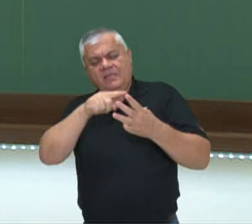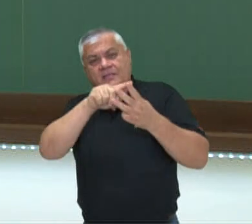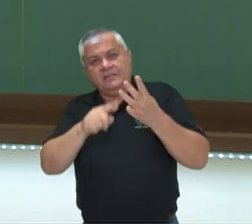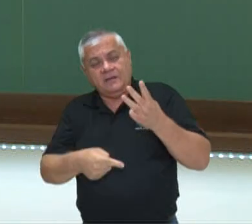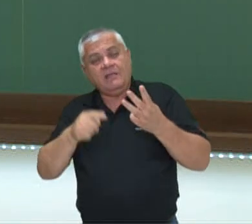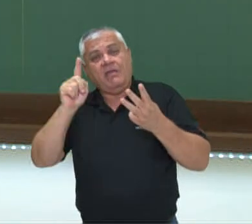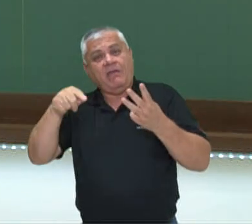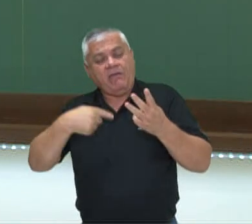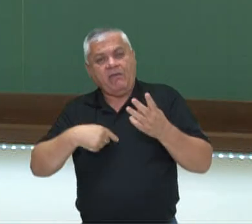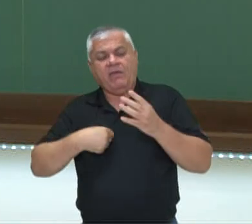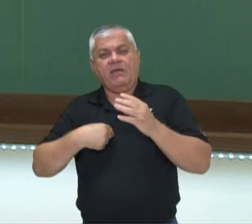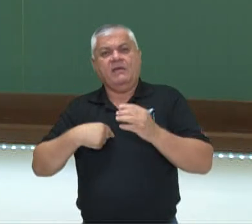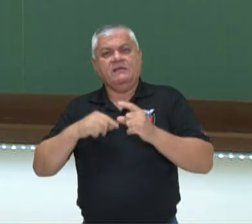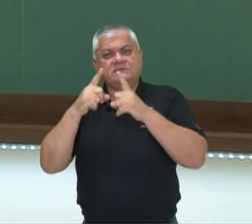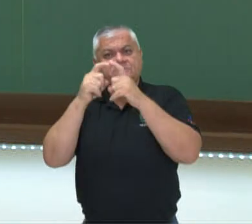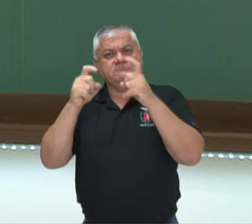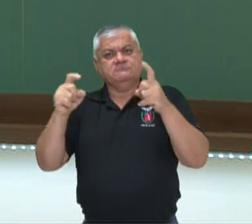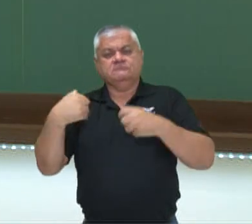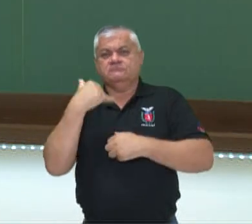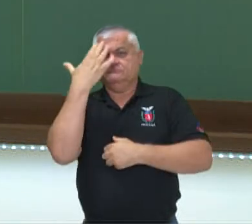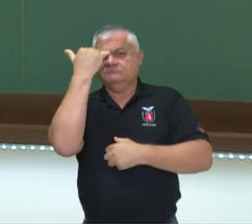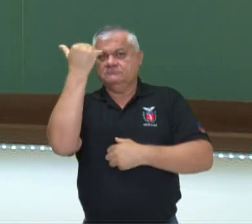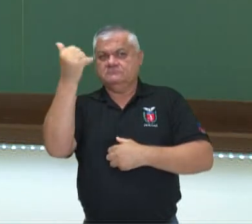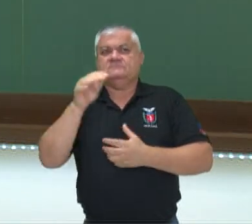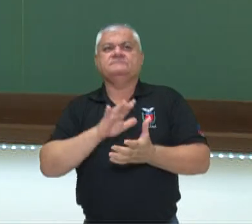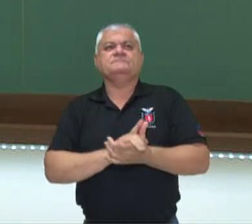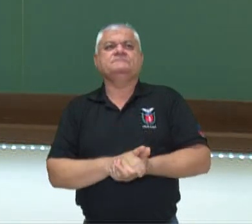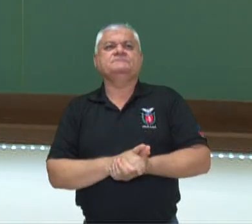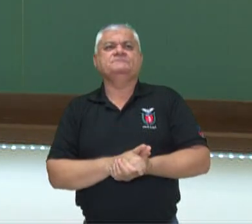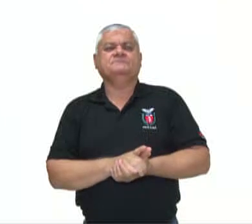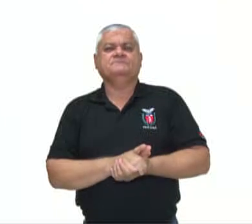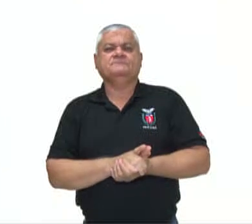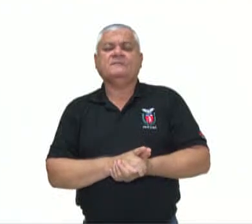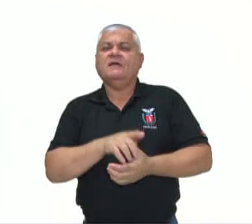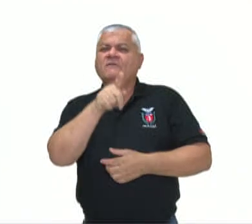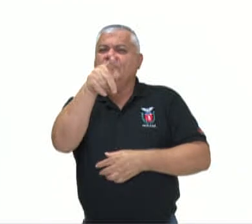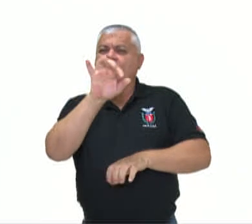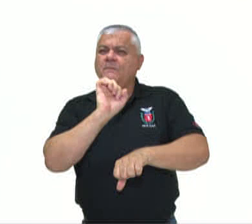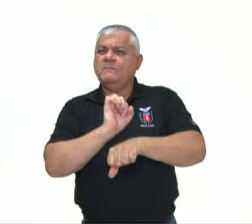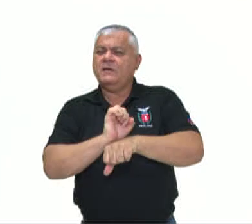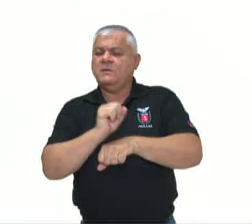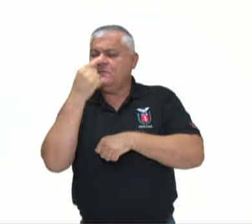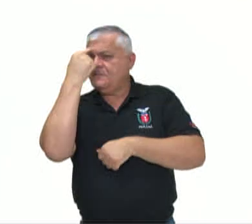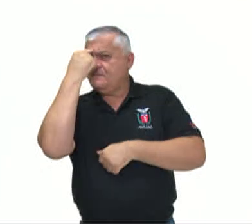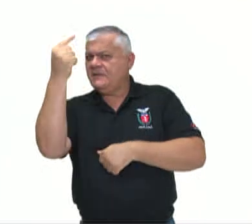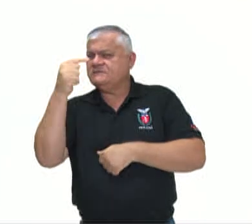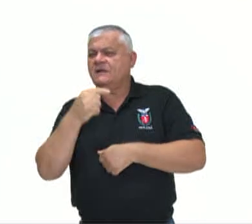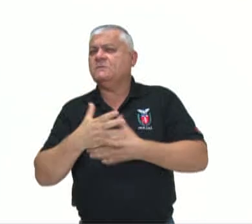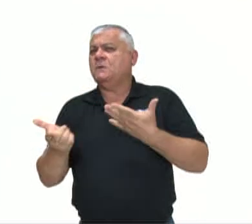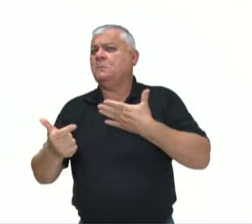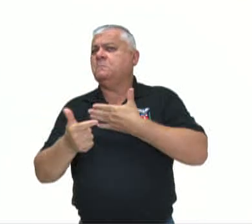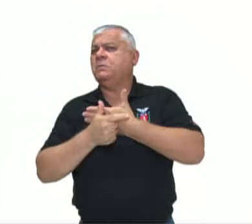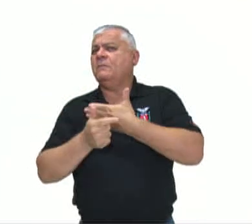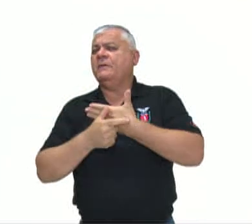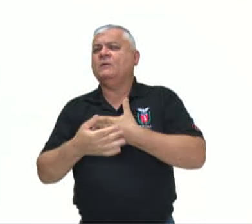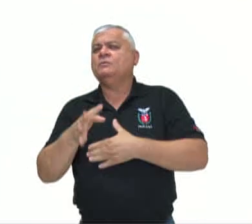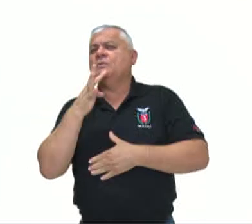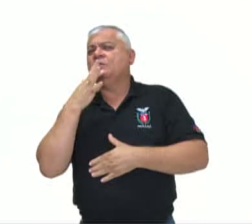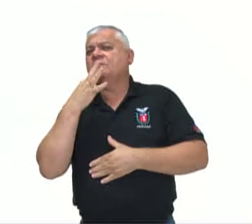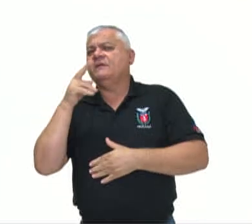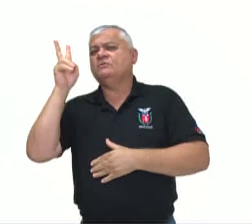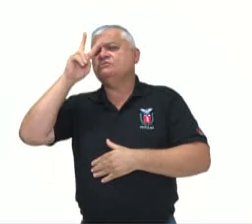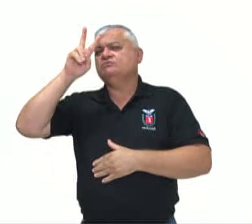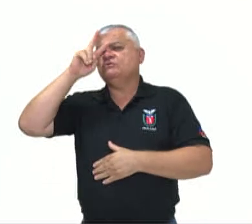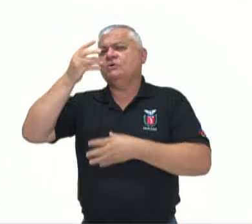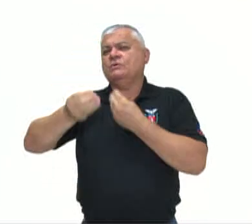do conhecimento científico. Você já parou para pensar qual é o papel do conhecimento